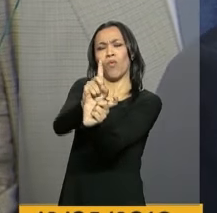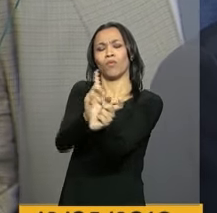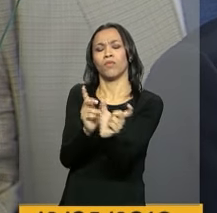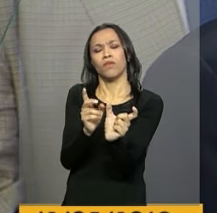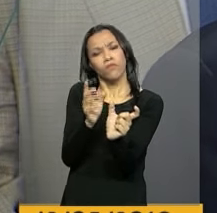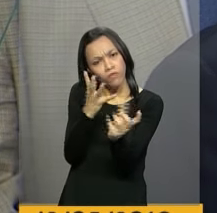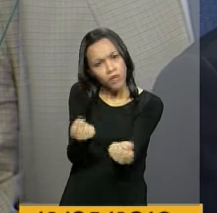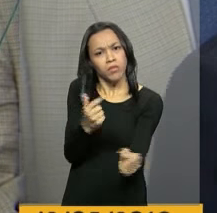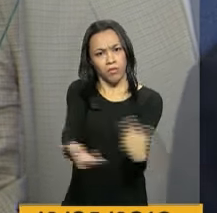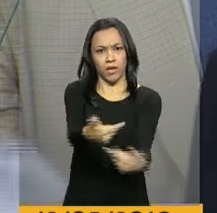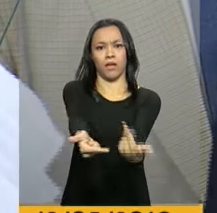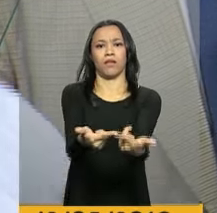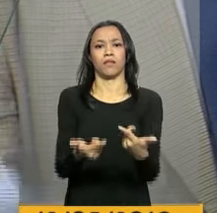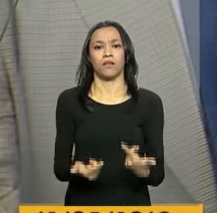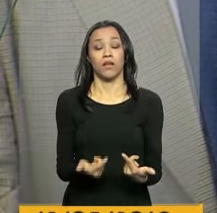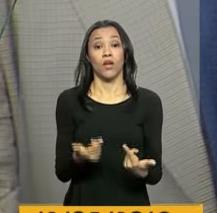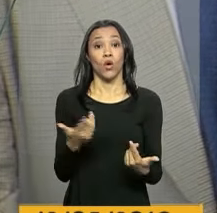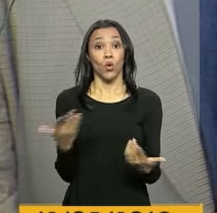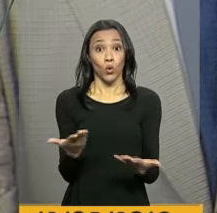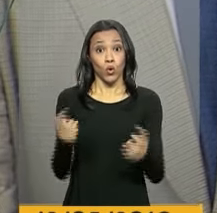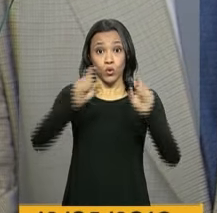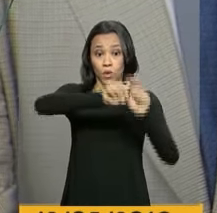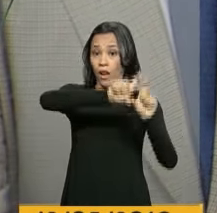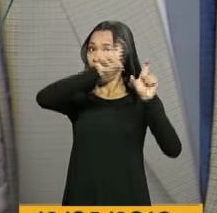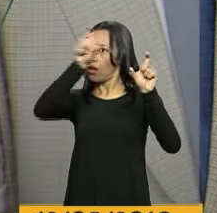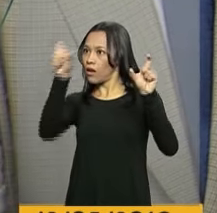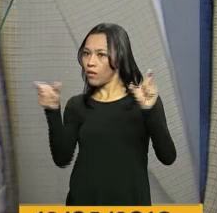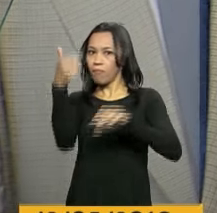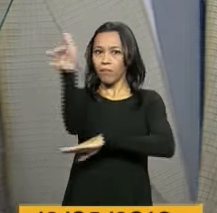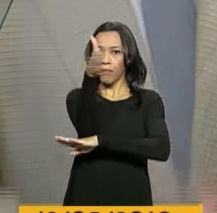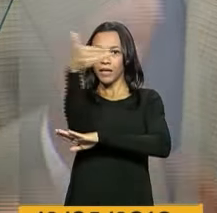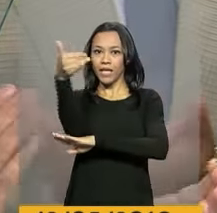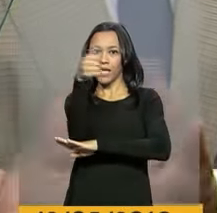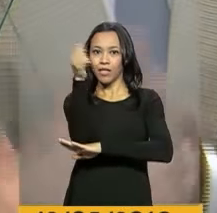hoje, o nosso lema é ordem e progresso.